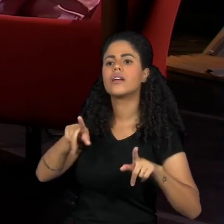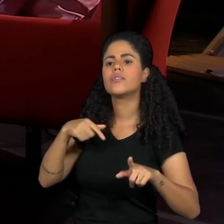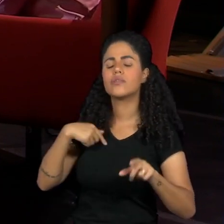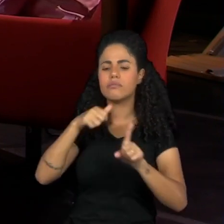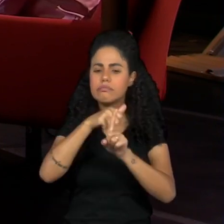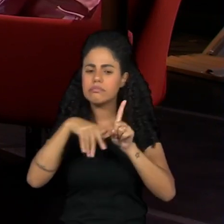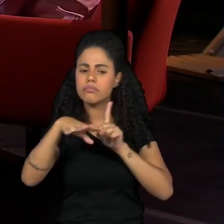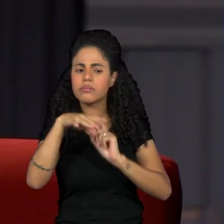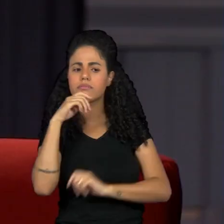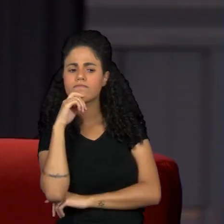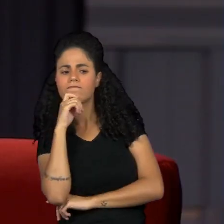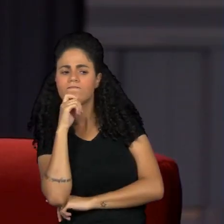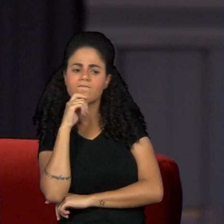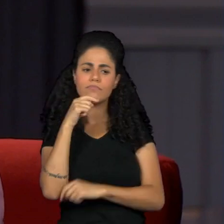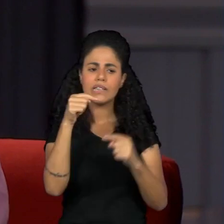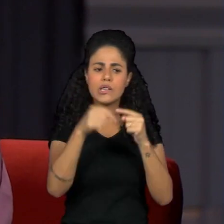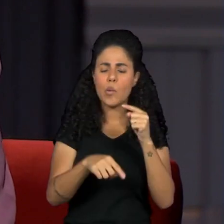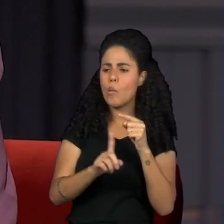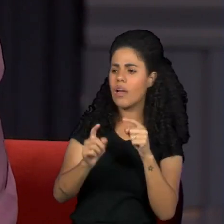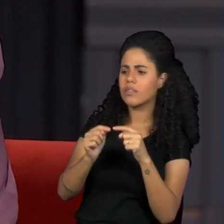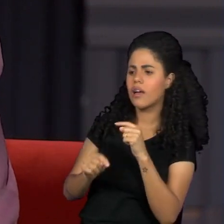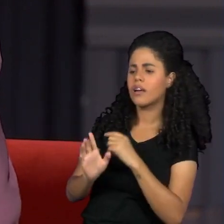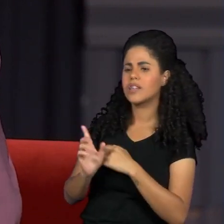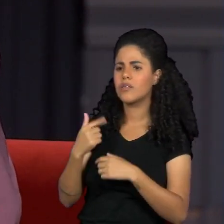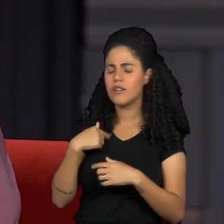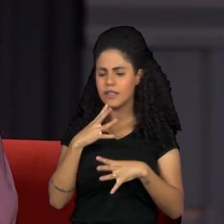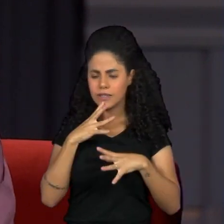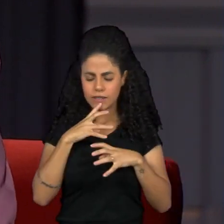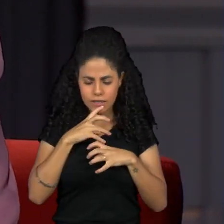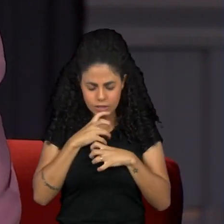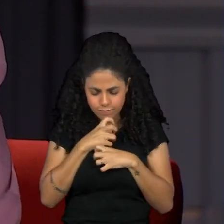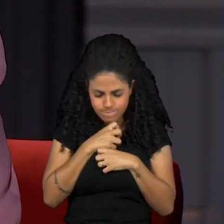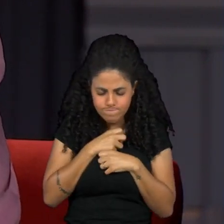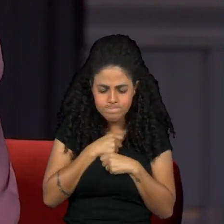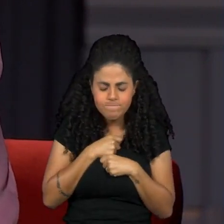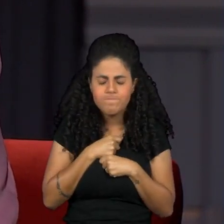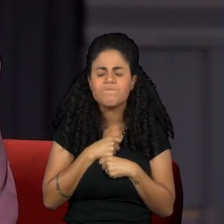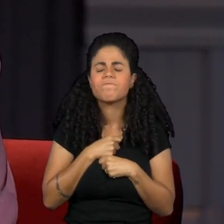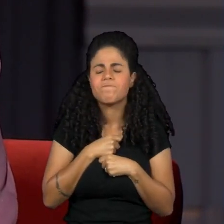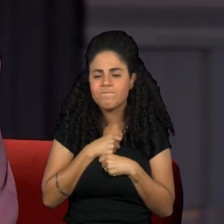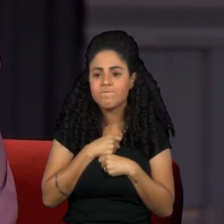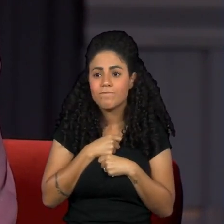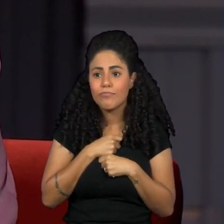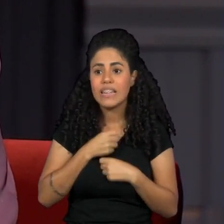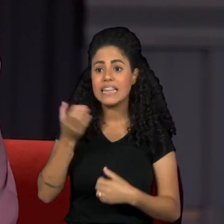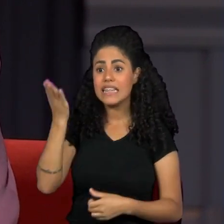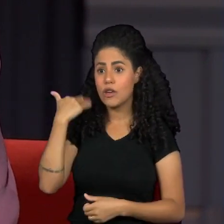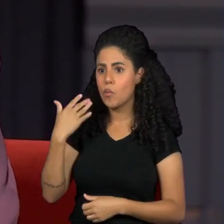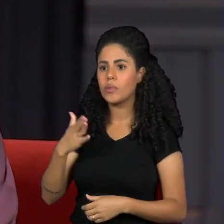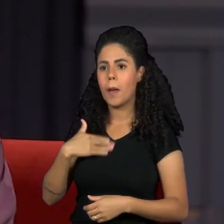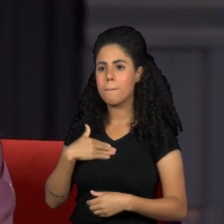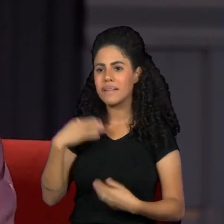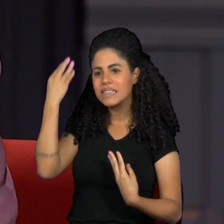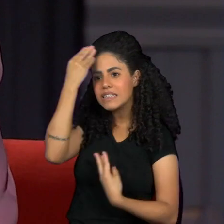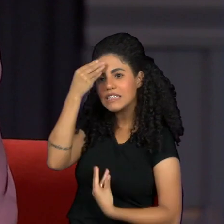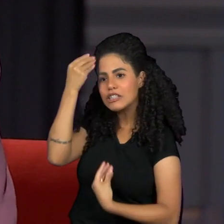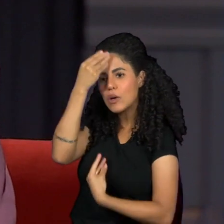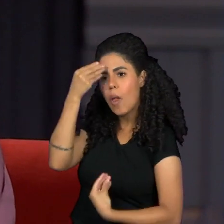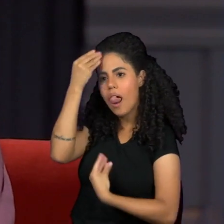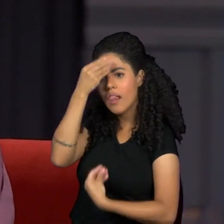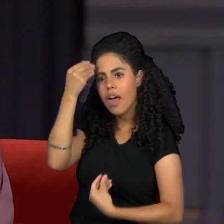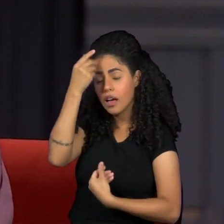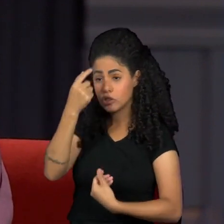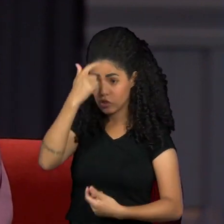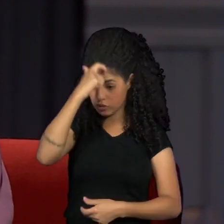vistos como inadequados. Então, eu reprimia. Então, eu me vi numa prisão da minha sexualidade e do quem eu